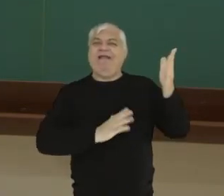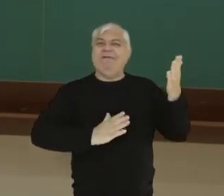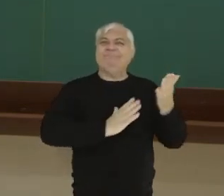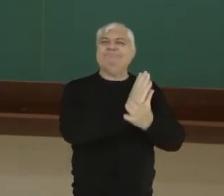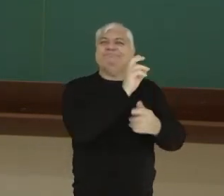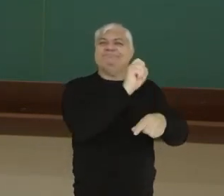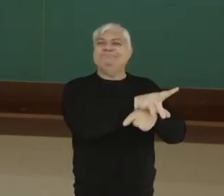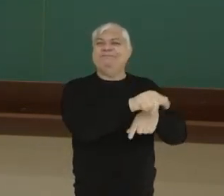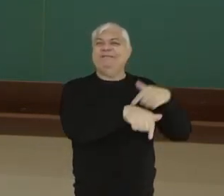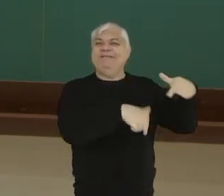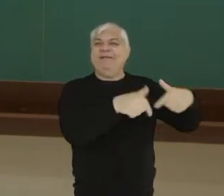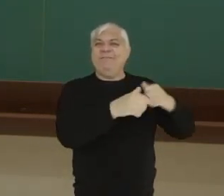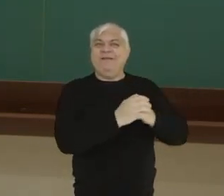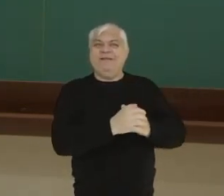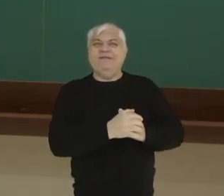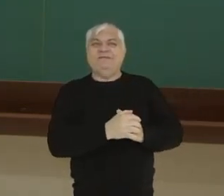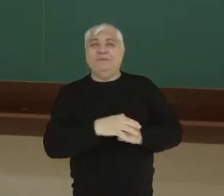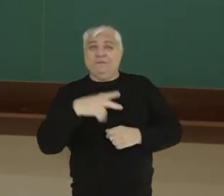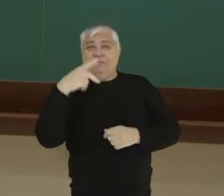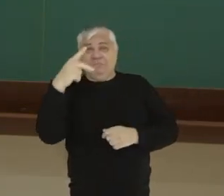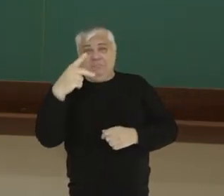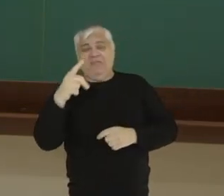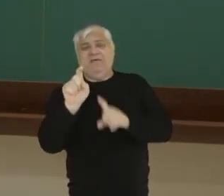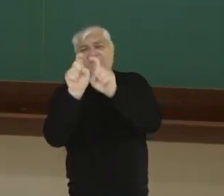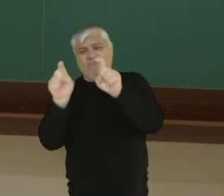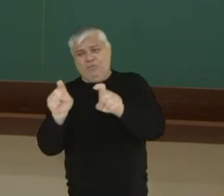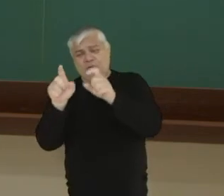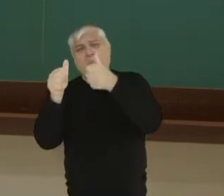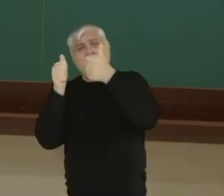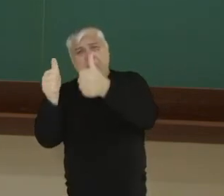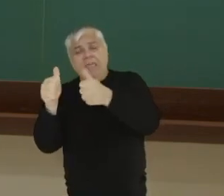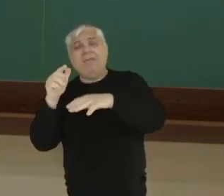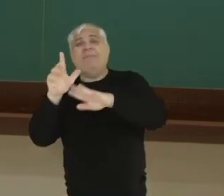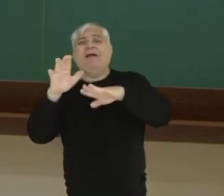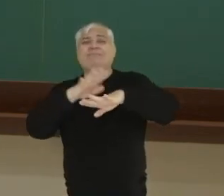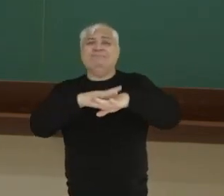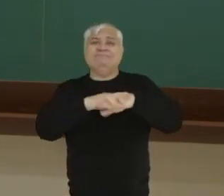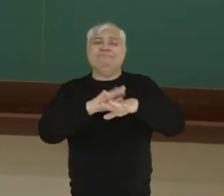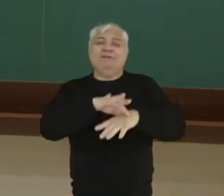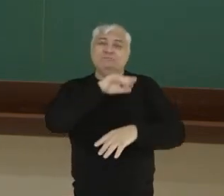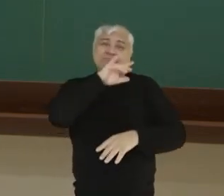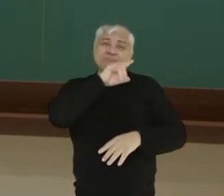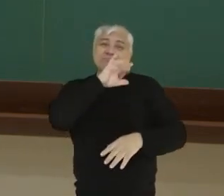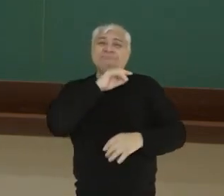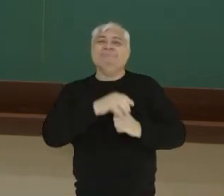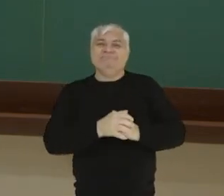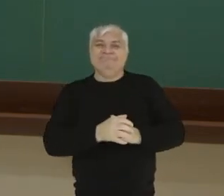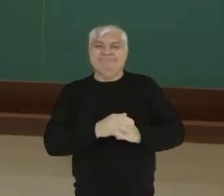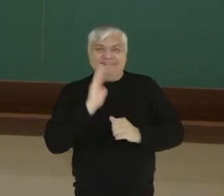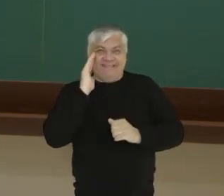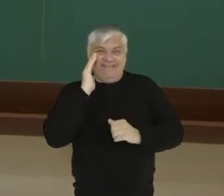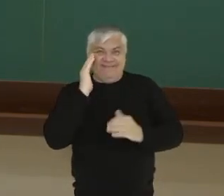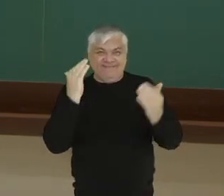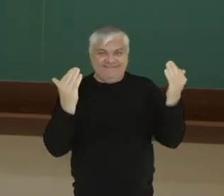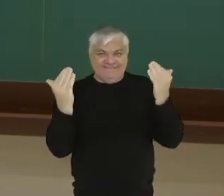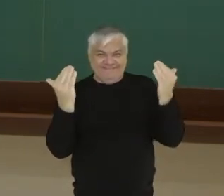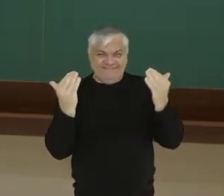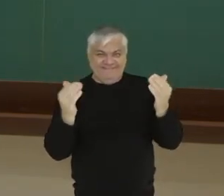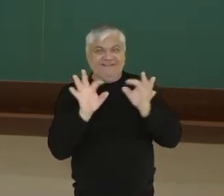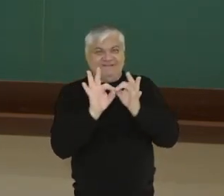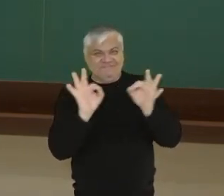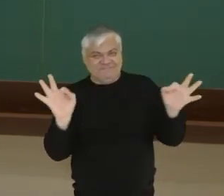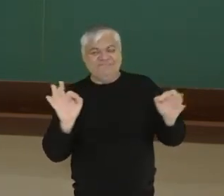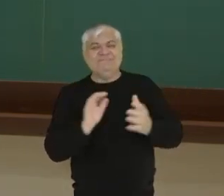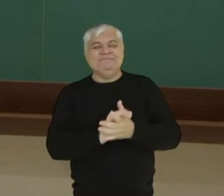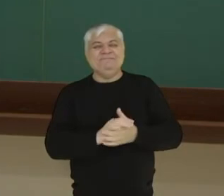candidato P, que foi muito bem em informática, mas foi muito mal em matemática. Por isso essa questão de amplitude. Tá bom? Então, tá o nosso